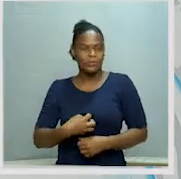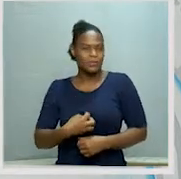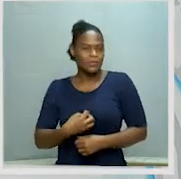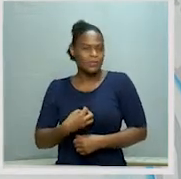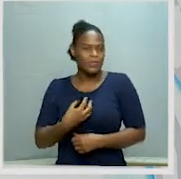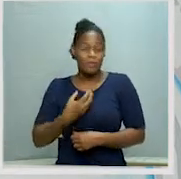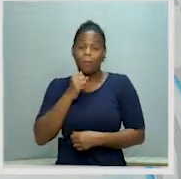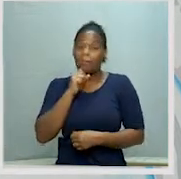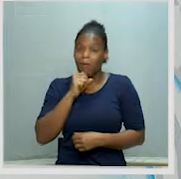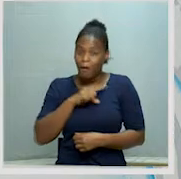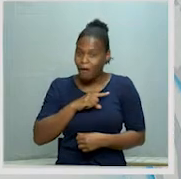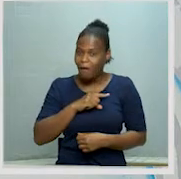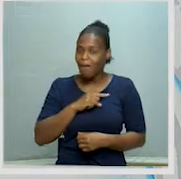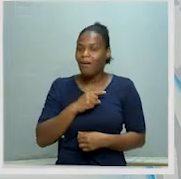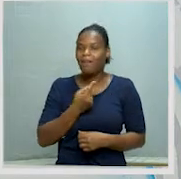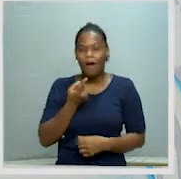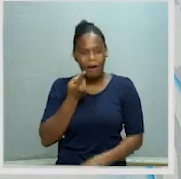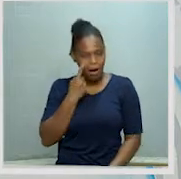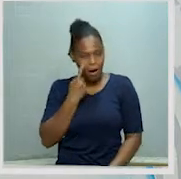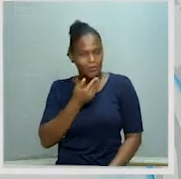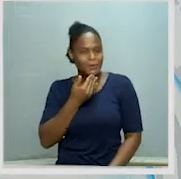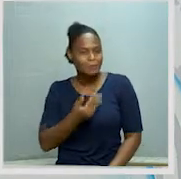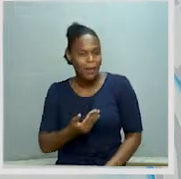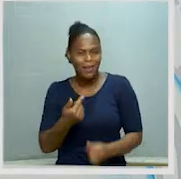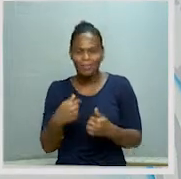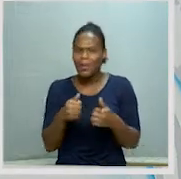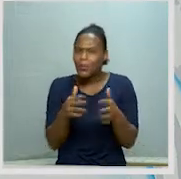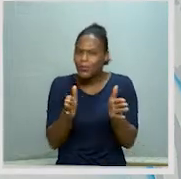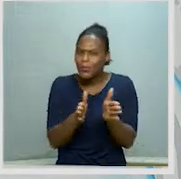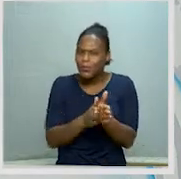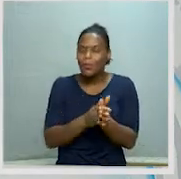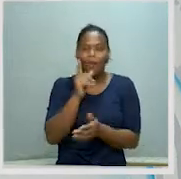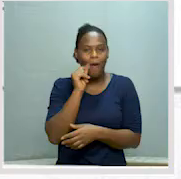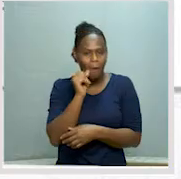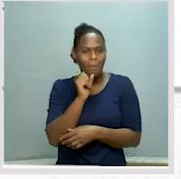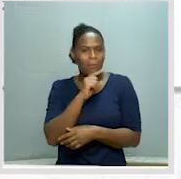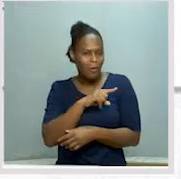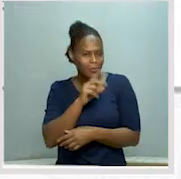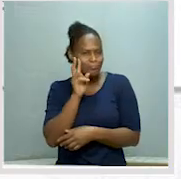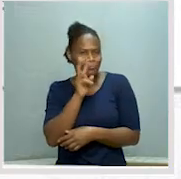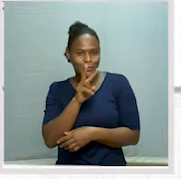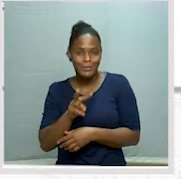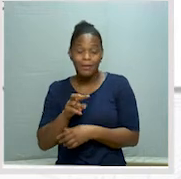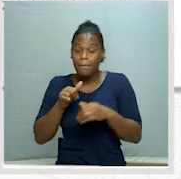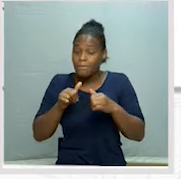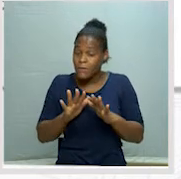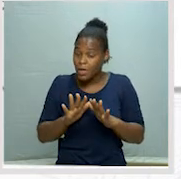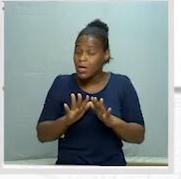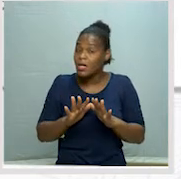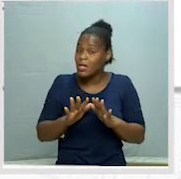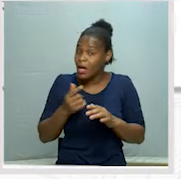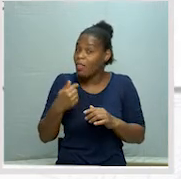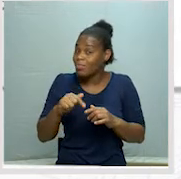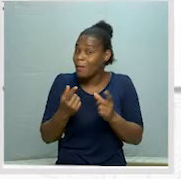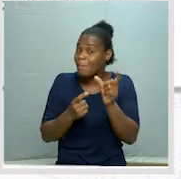sentimentos podem ser o quê? Podem ser experienciados por todos os homens. Mas, temos um mas